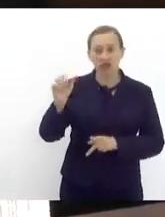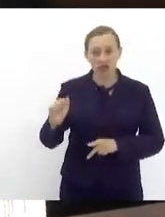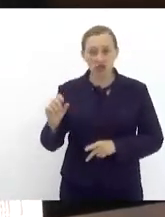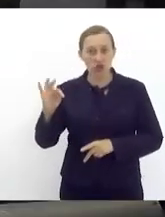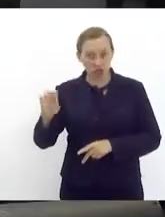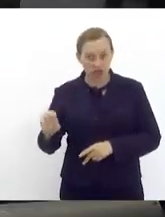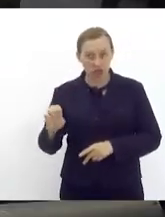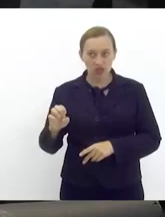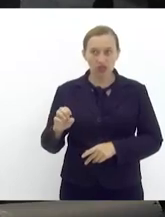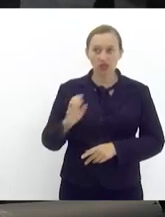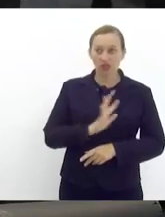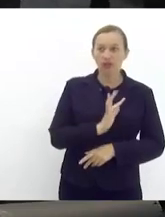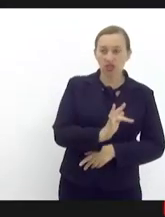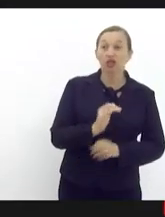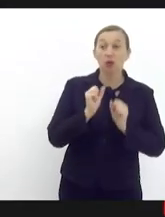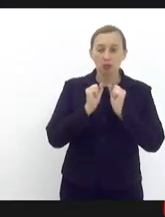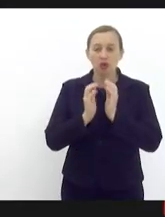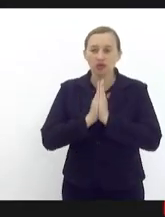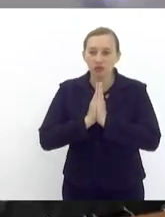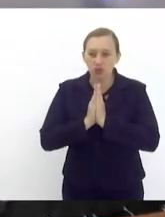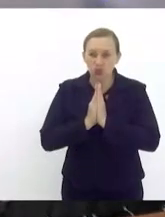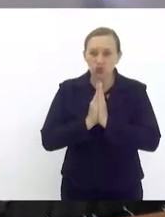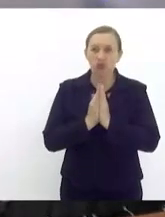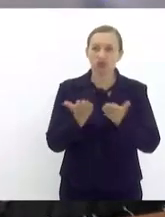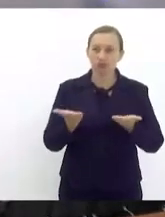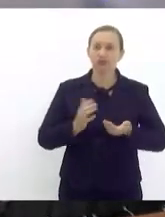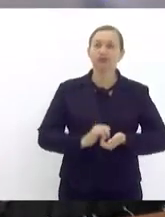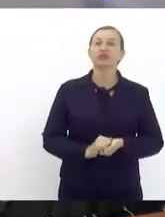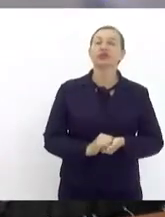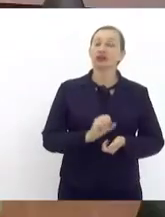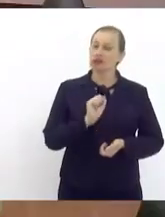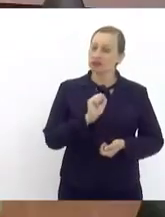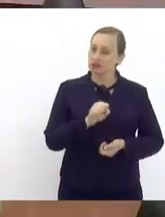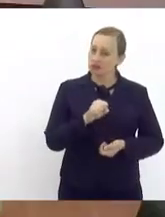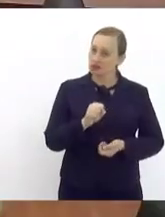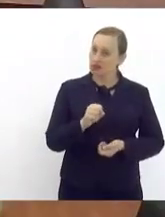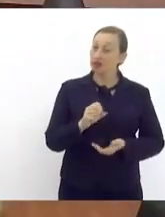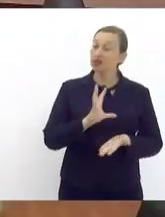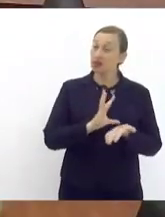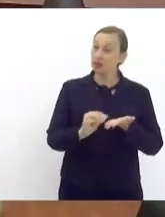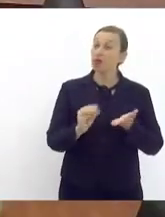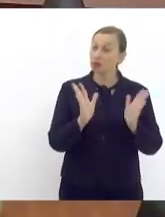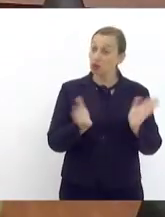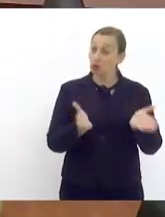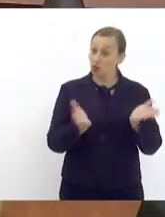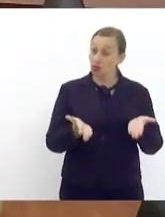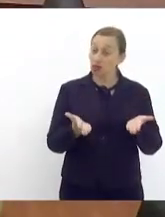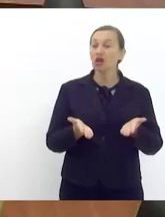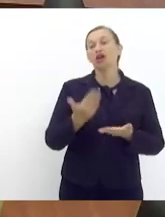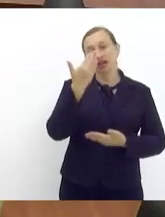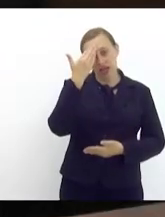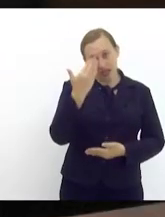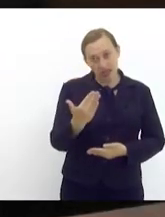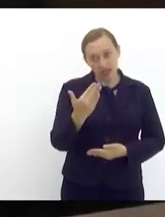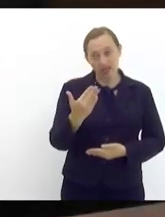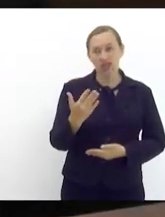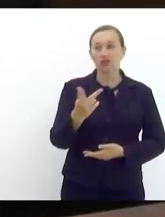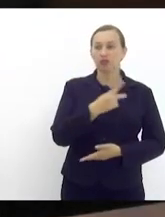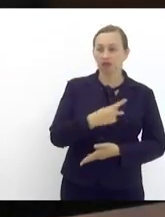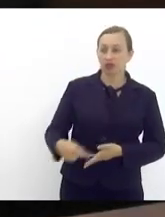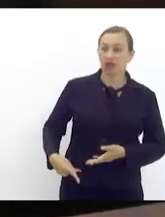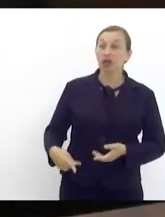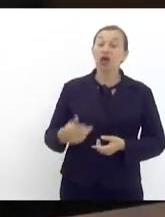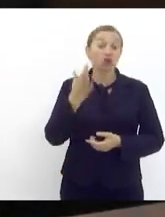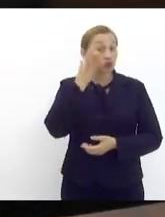Baixada? Pode atender? Tanto atendi que está pautado hoje. Eu queria agradecer a vocês que você pautou, mas